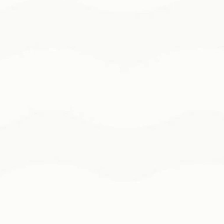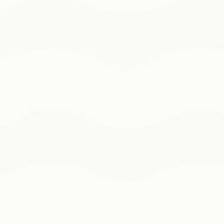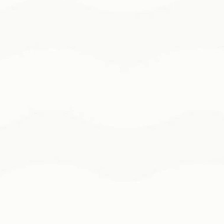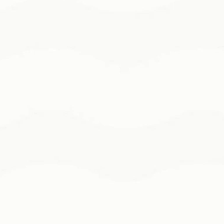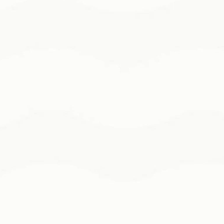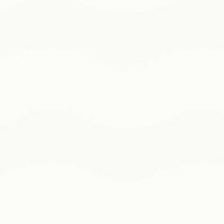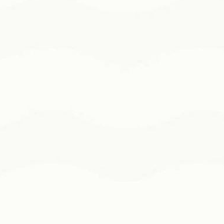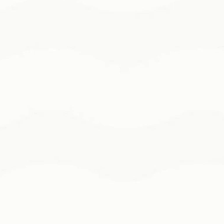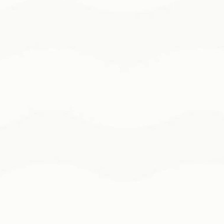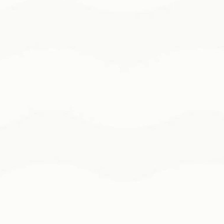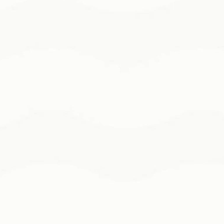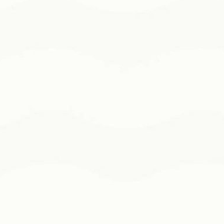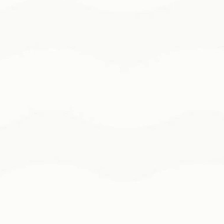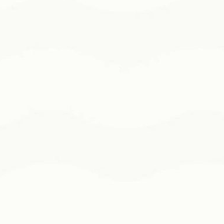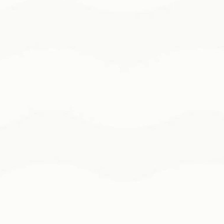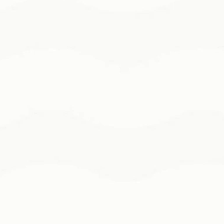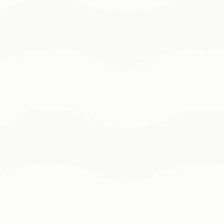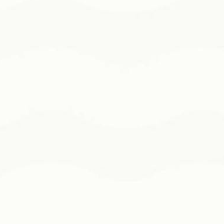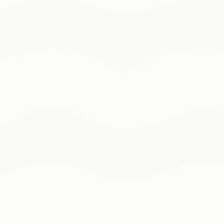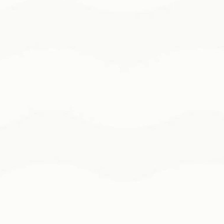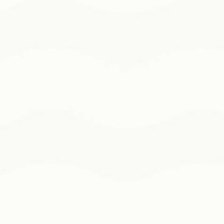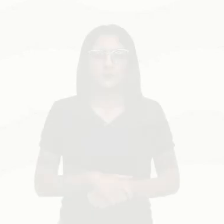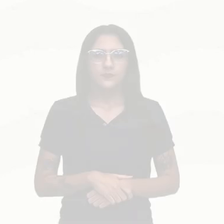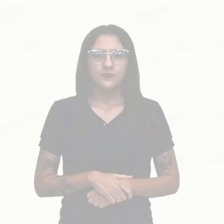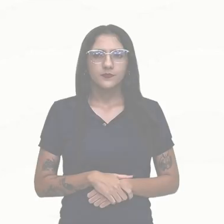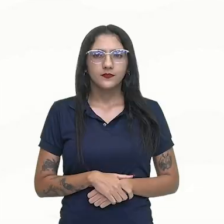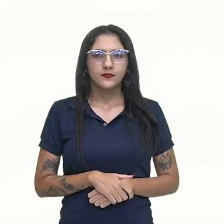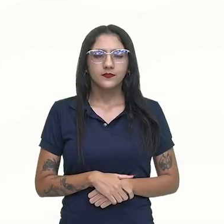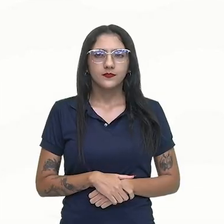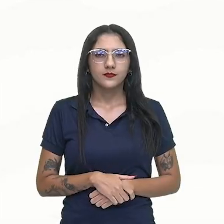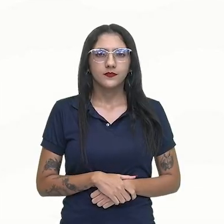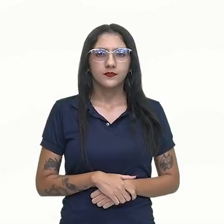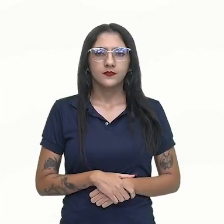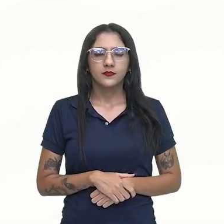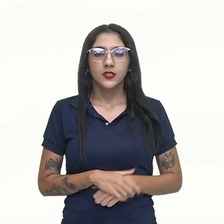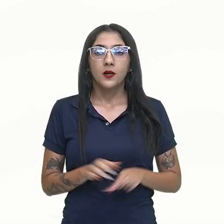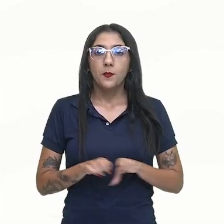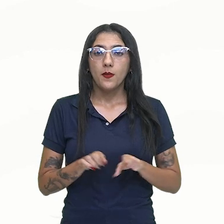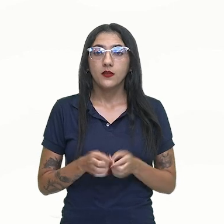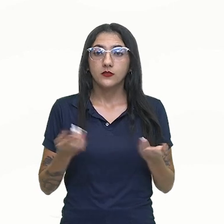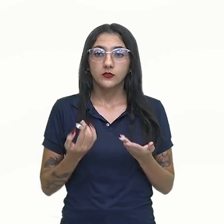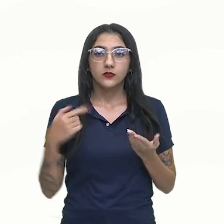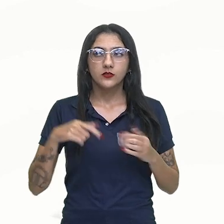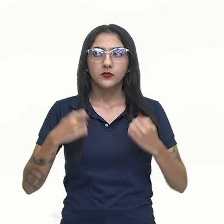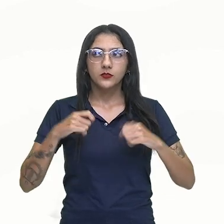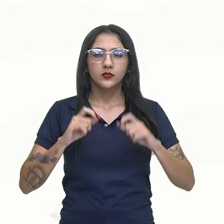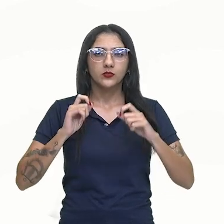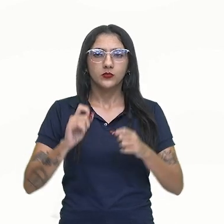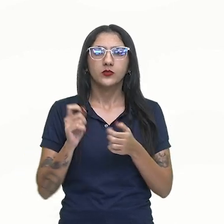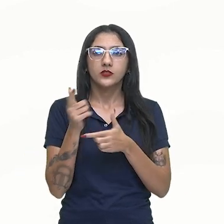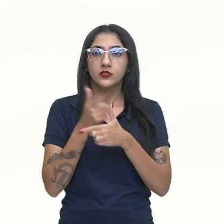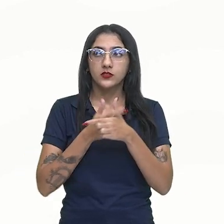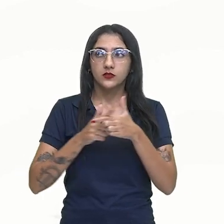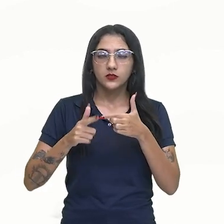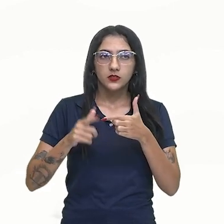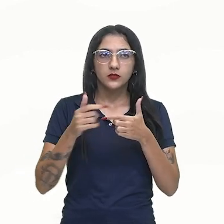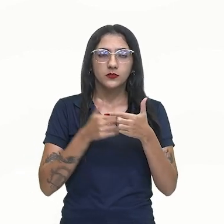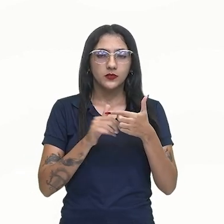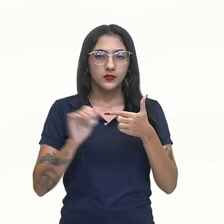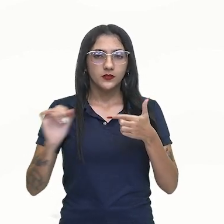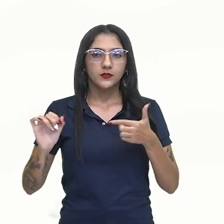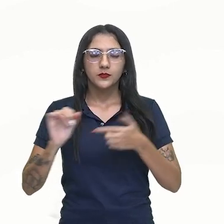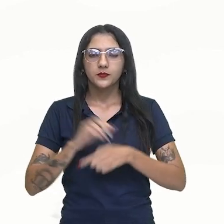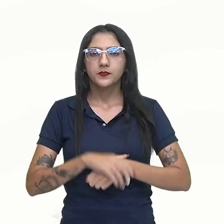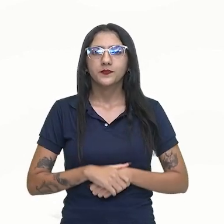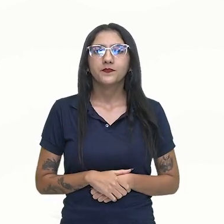que a gente vai, em vez de multiplicar por 100, nós vamos dividir por 100, tá? Então, olha só, temos aqui em